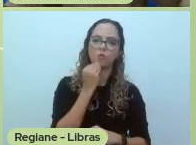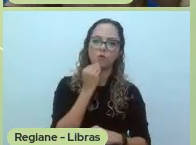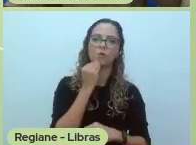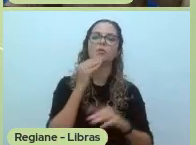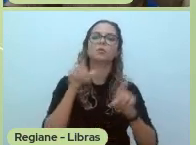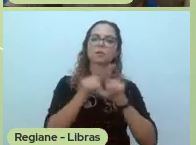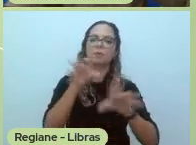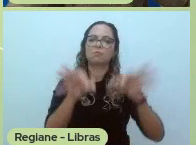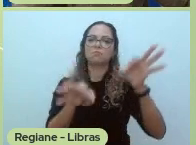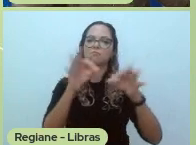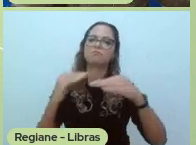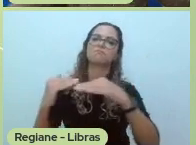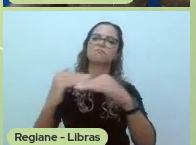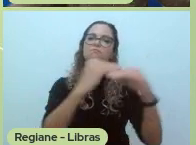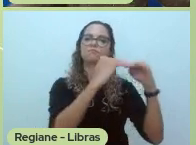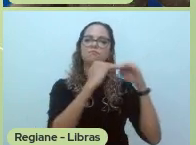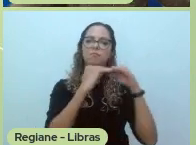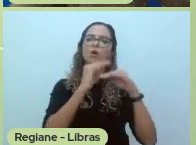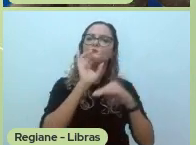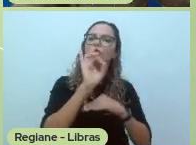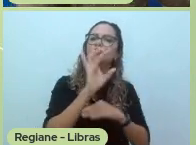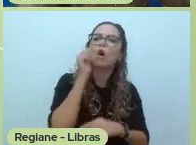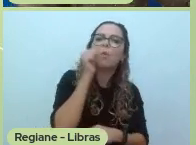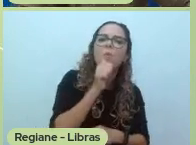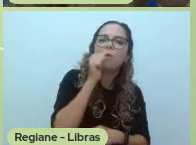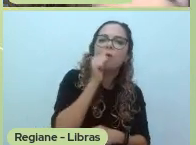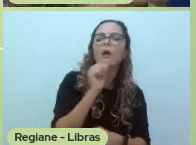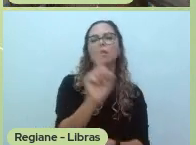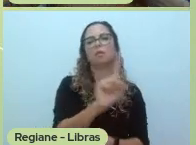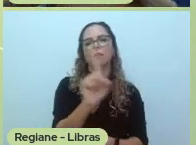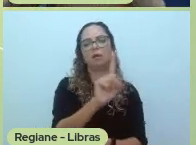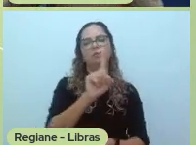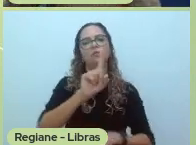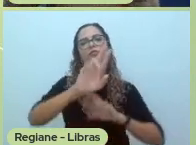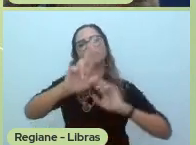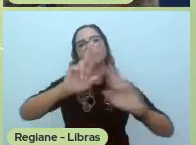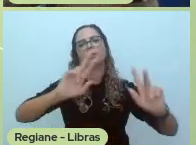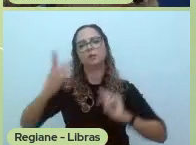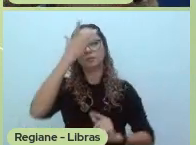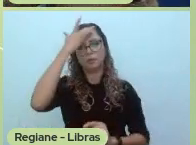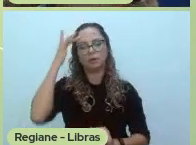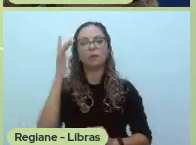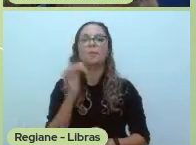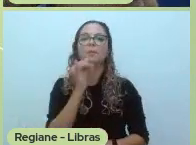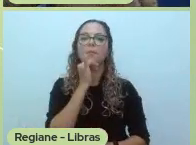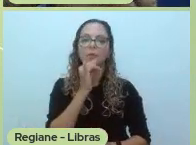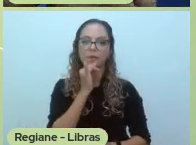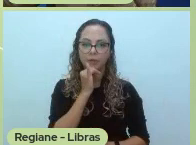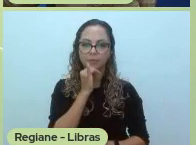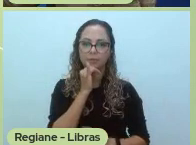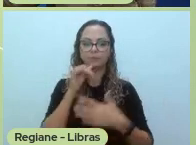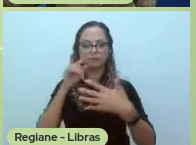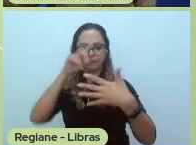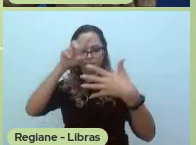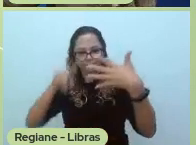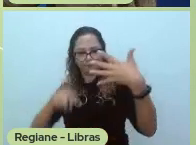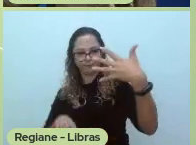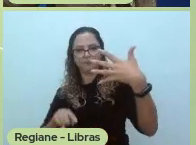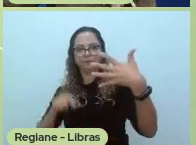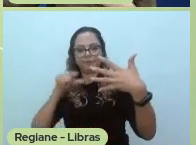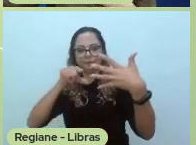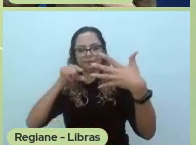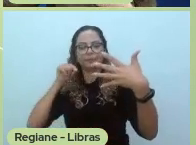para mulheres, mas para diversos públicos. Então, algumas delas. Por exemplo, nós temos uma causa que é a